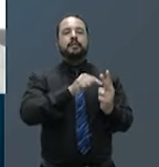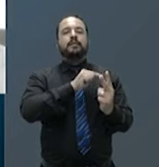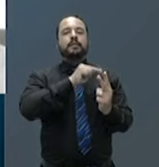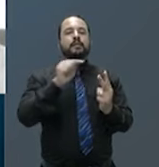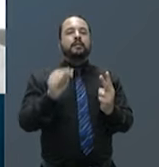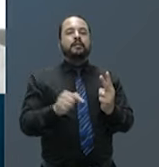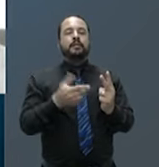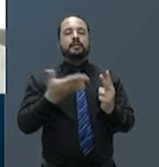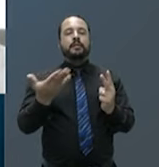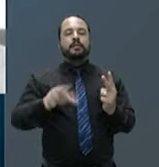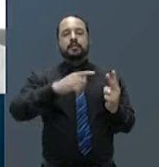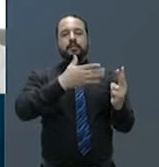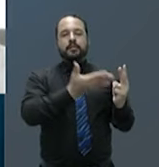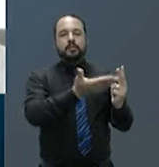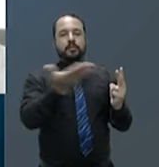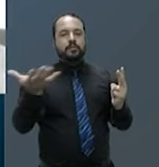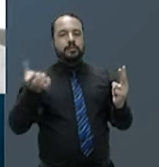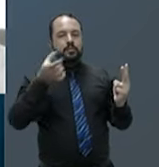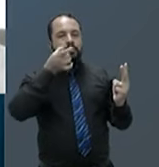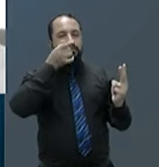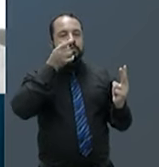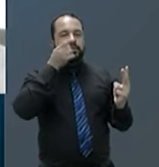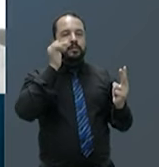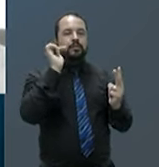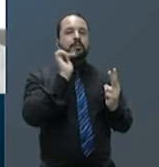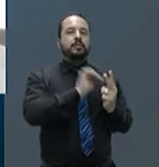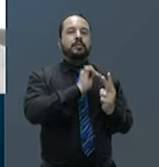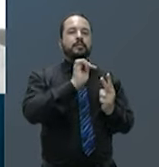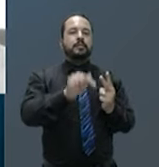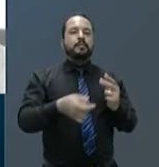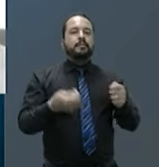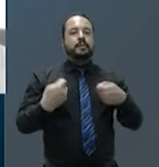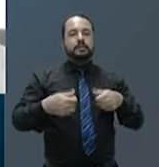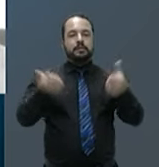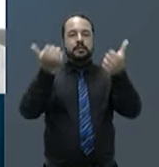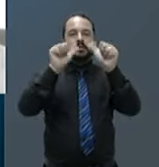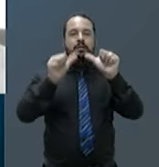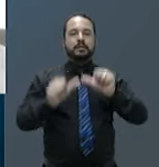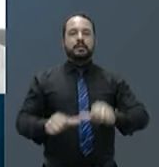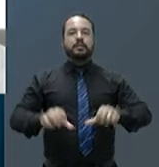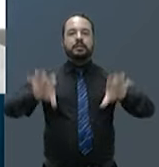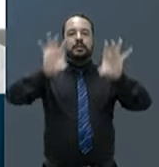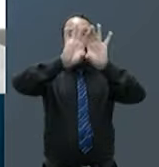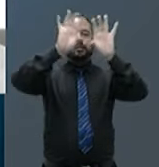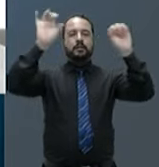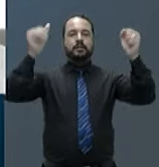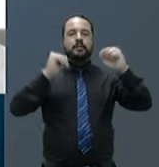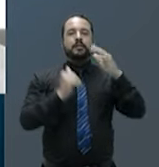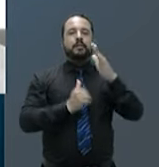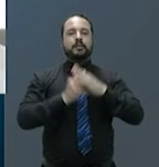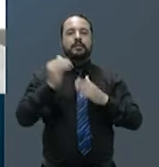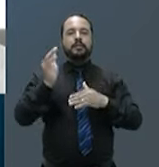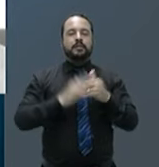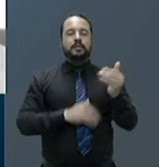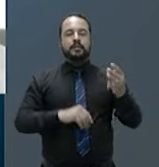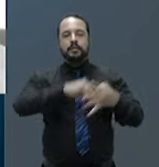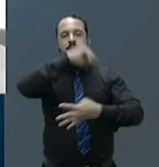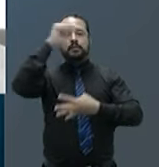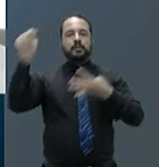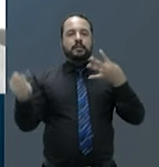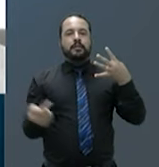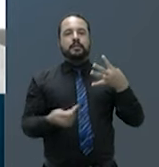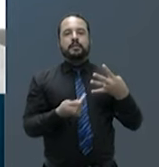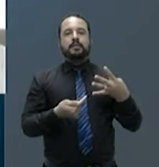rogo a atenção de Vossa Excelência, devidamente analisadas pelo tribunal competente situado em Luxemburgo.